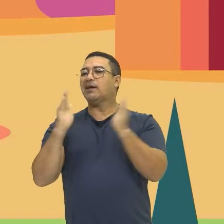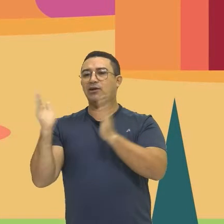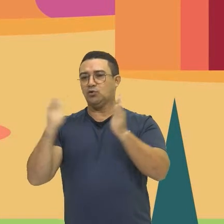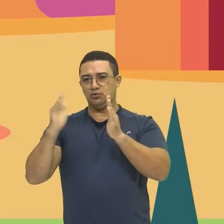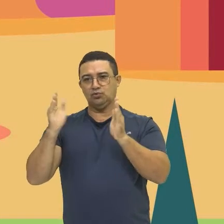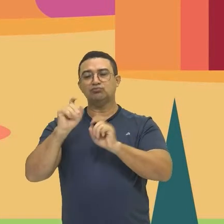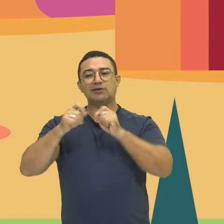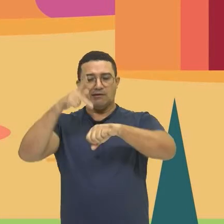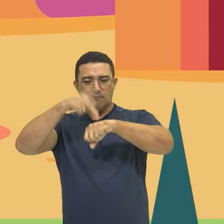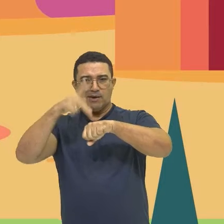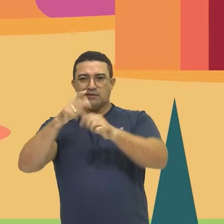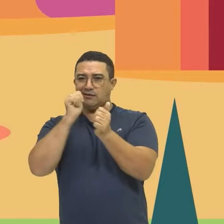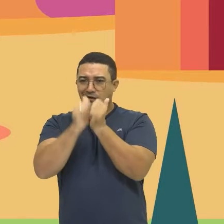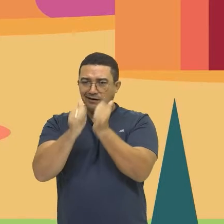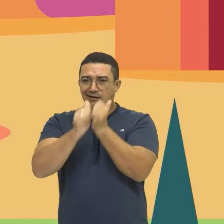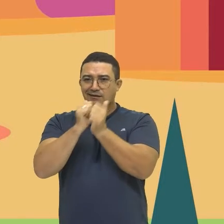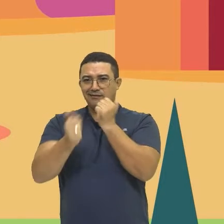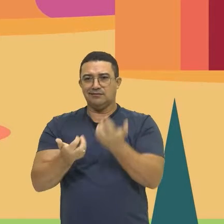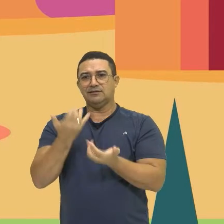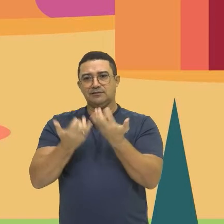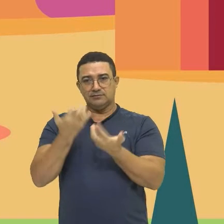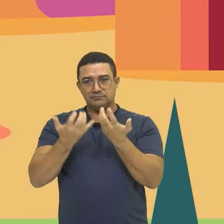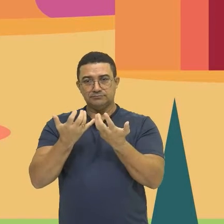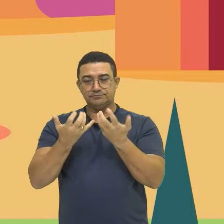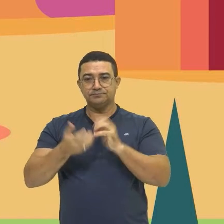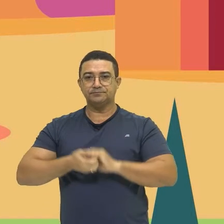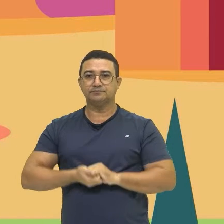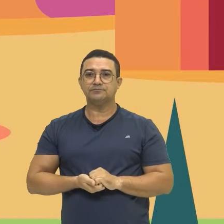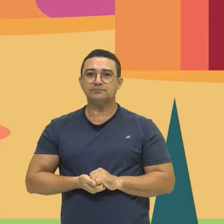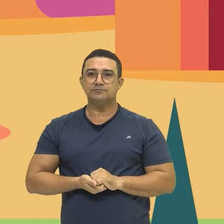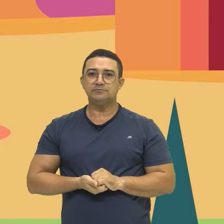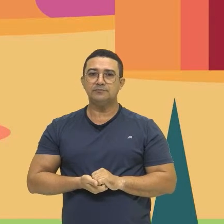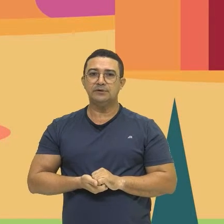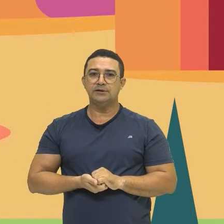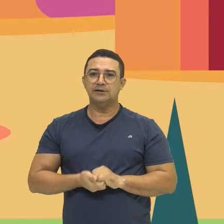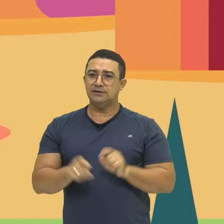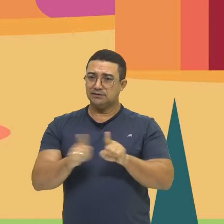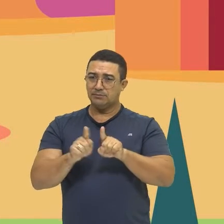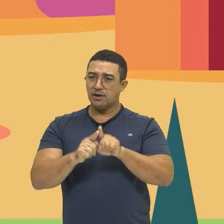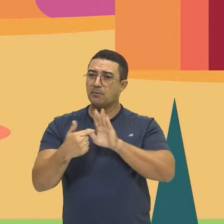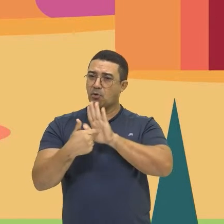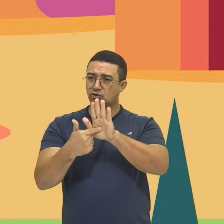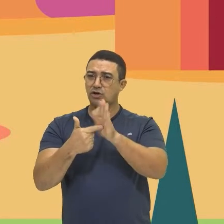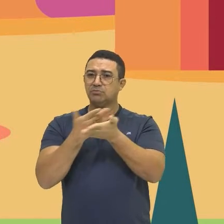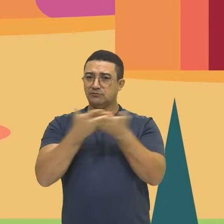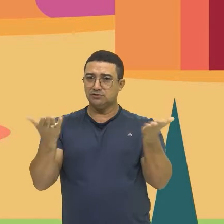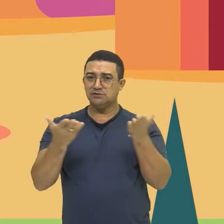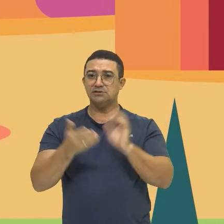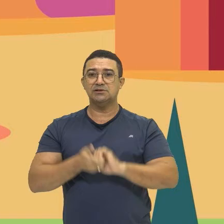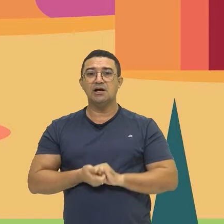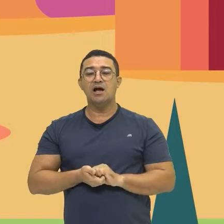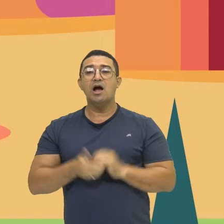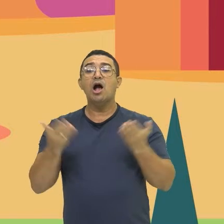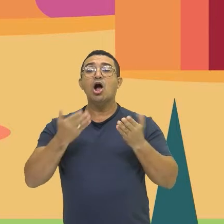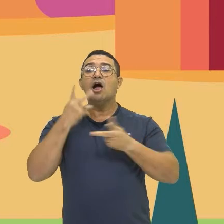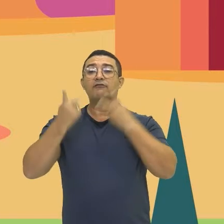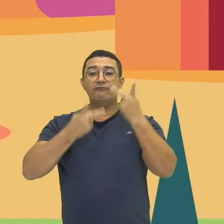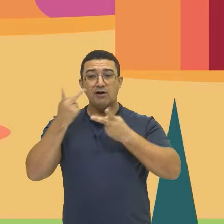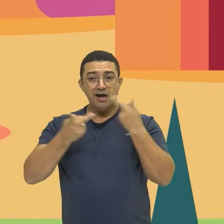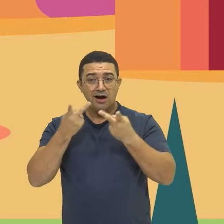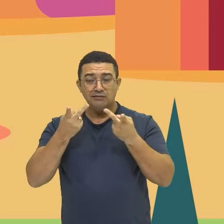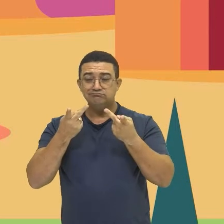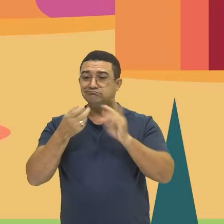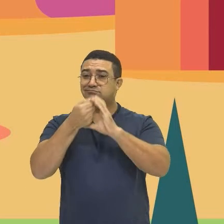questão da moradia e da pintura, certo? E mais uma vez eu trouxe para vocês o quê? Nós vamos falar sobre